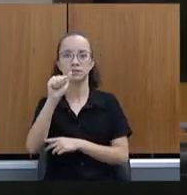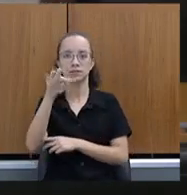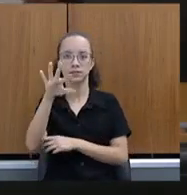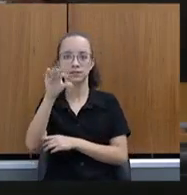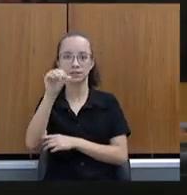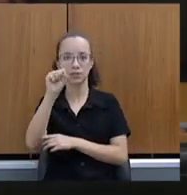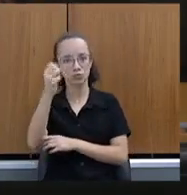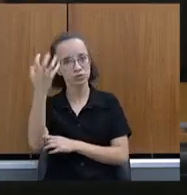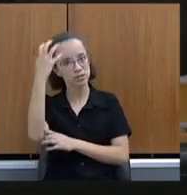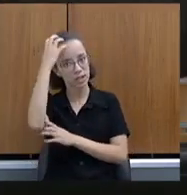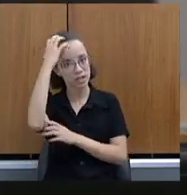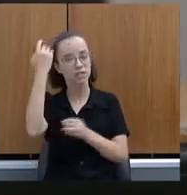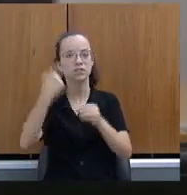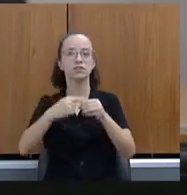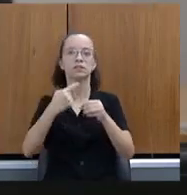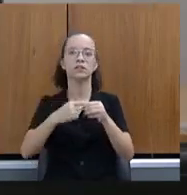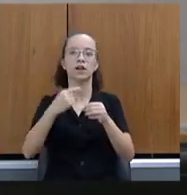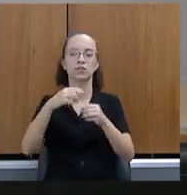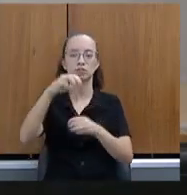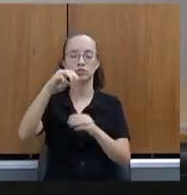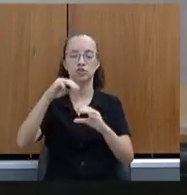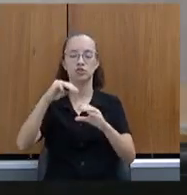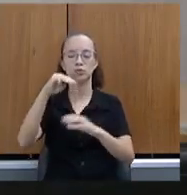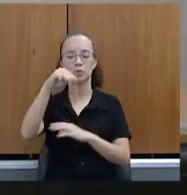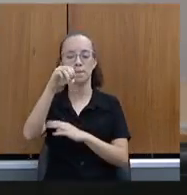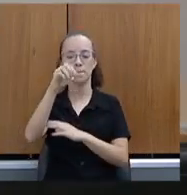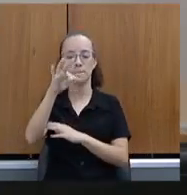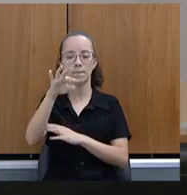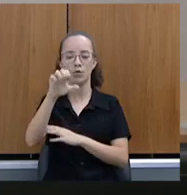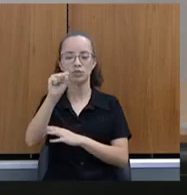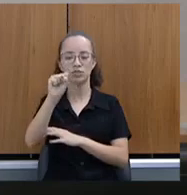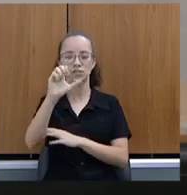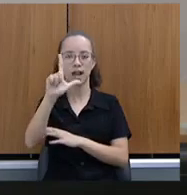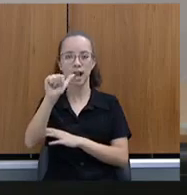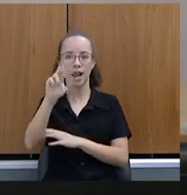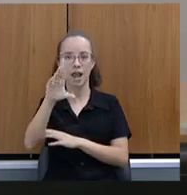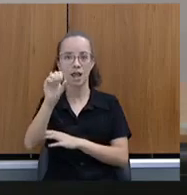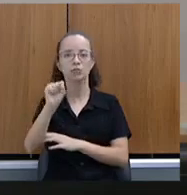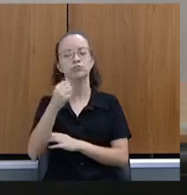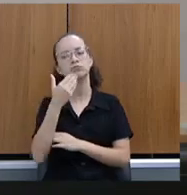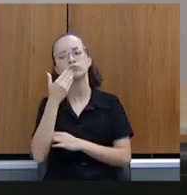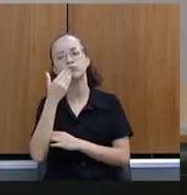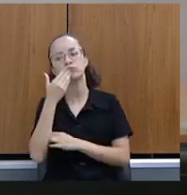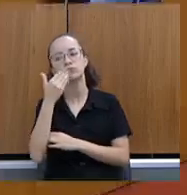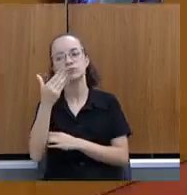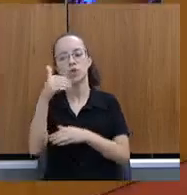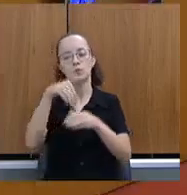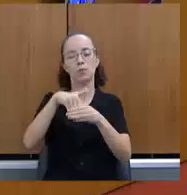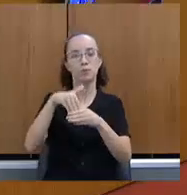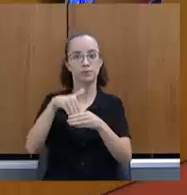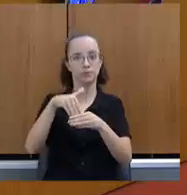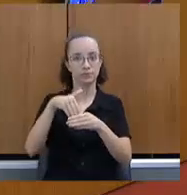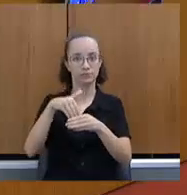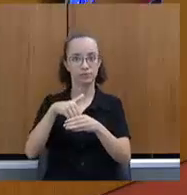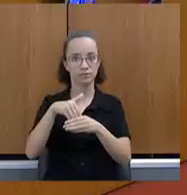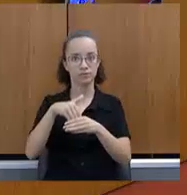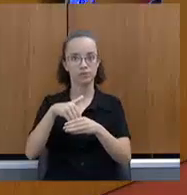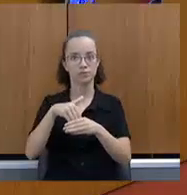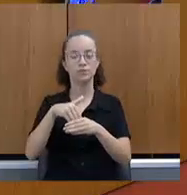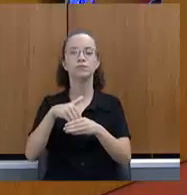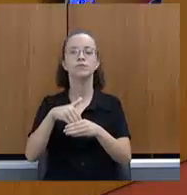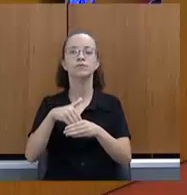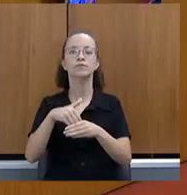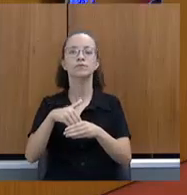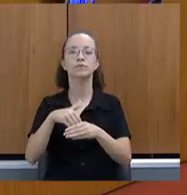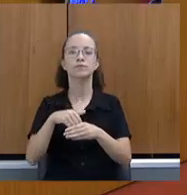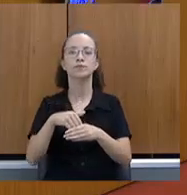do município de Montes Claros em votação os requerimentos é até que